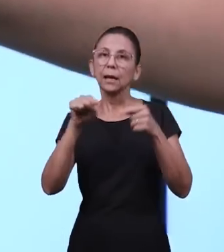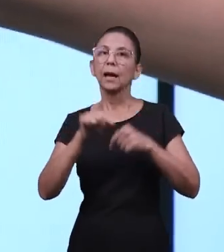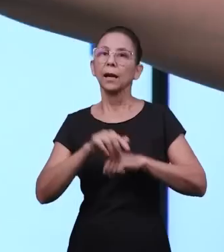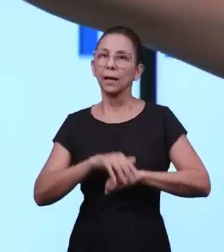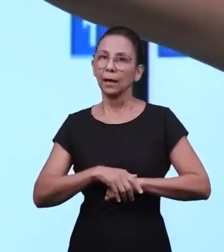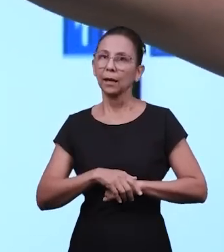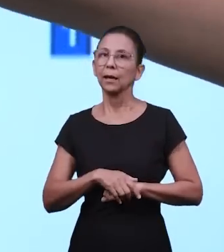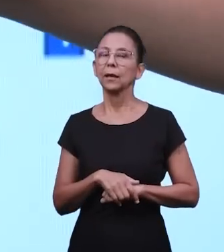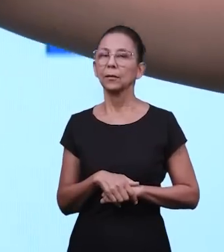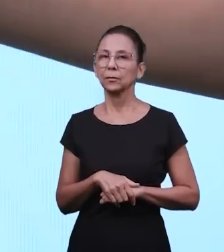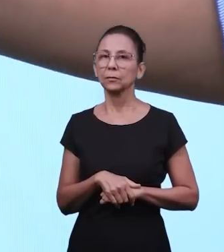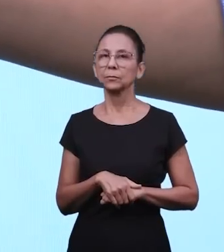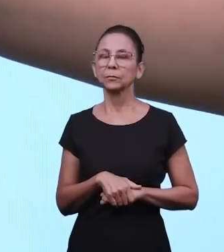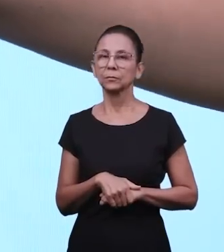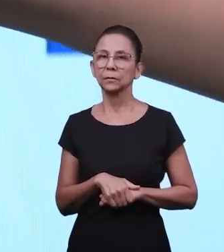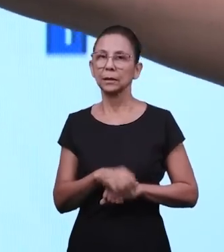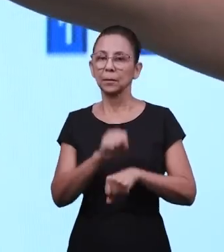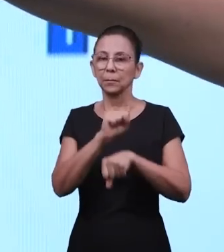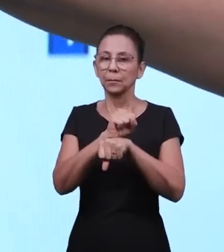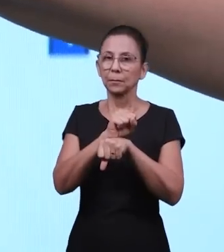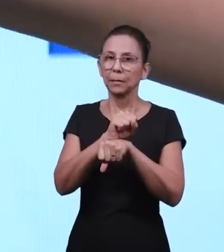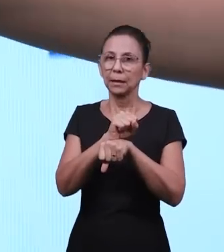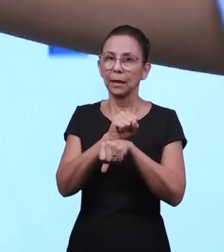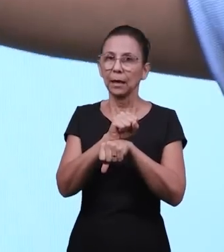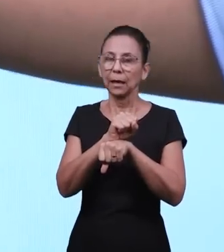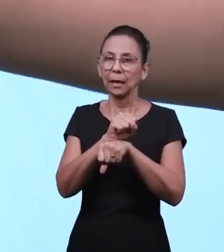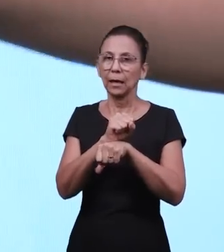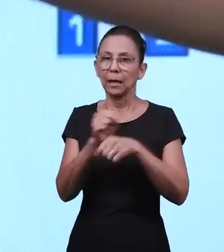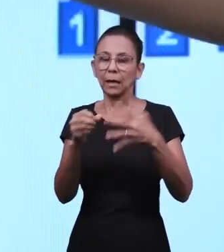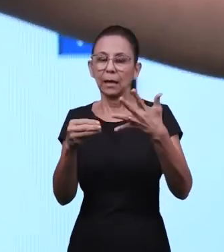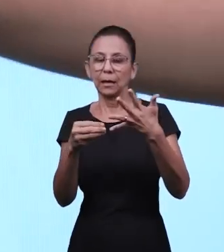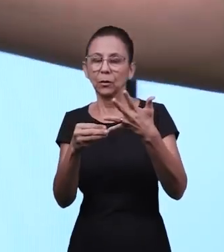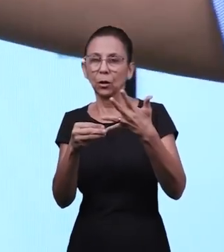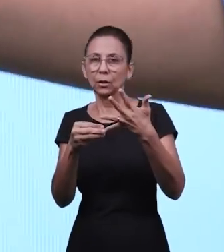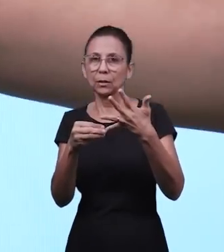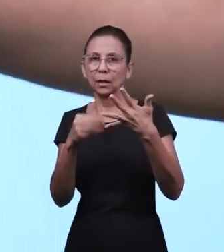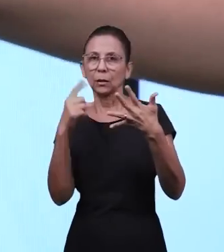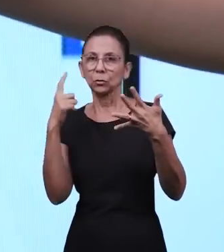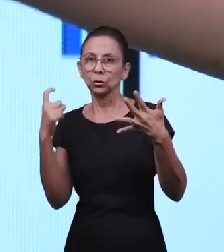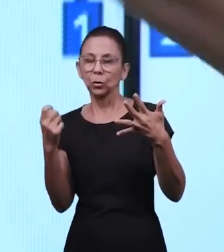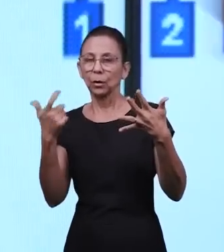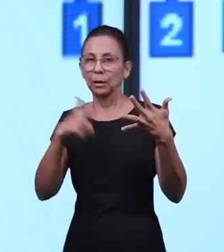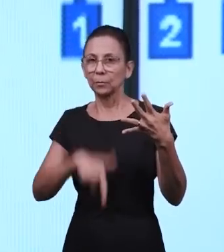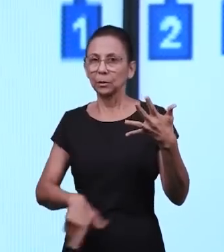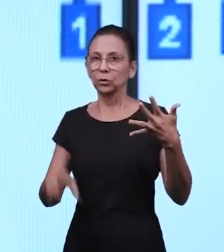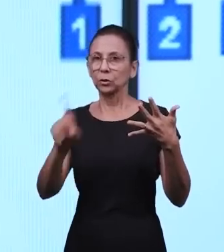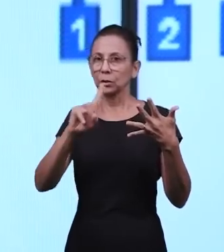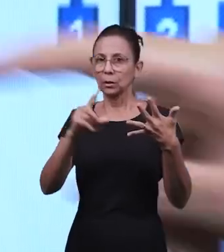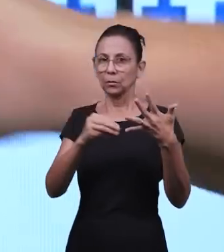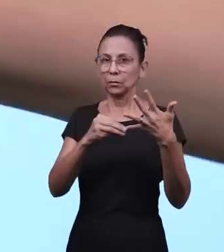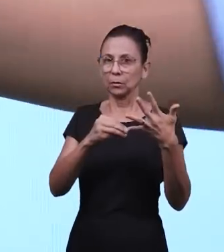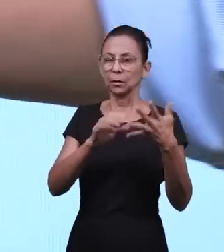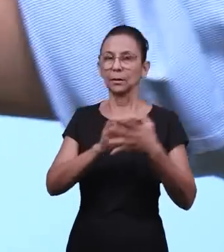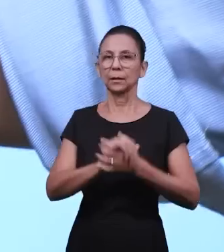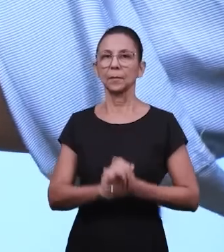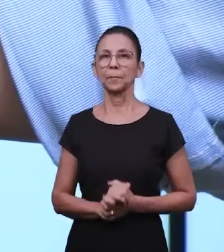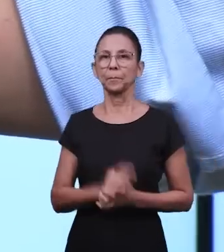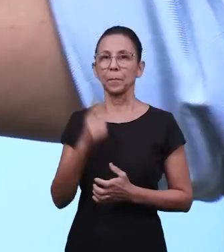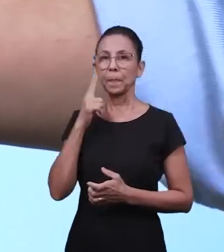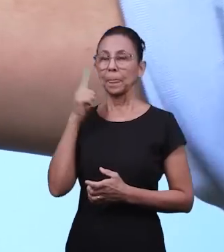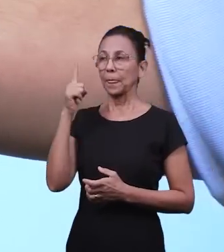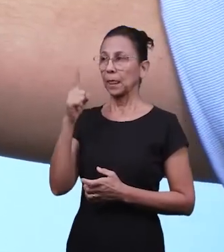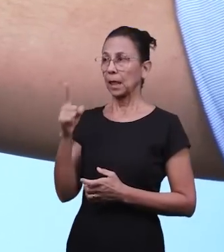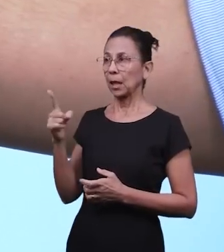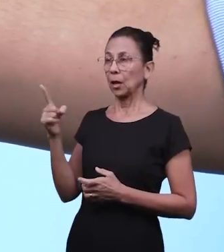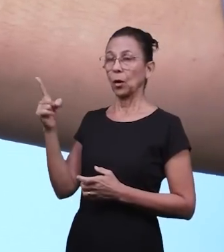vamos segurar o som da nota, mas não vamos repetir a nota. Temos o